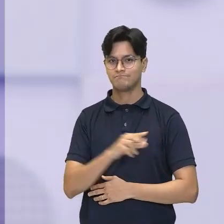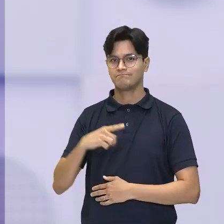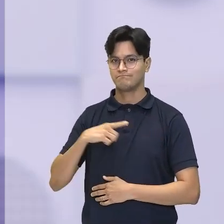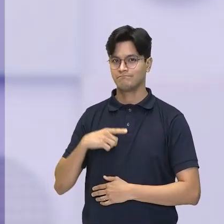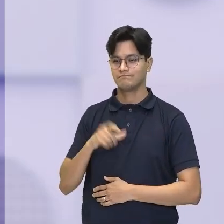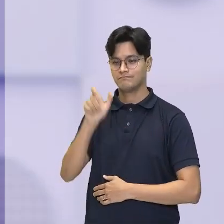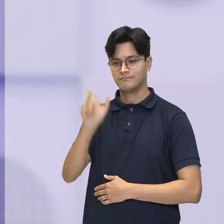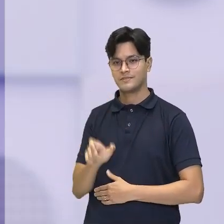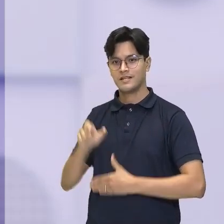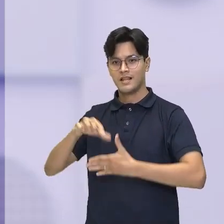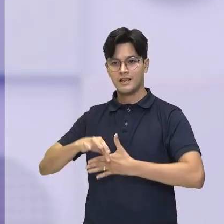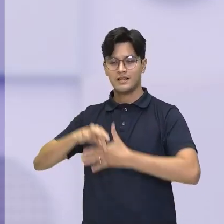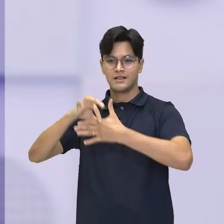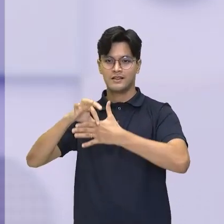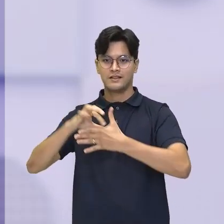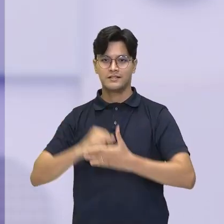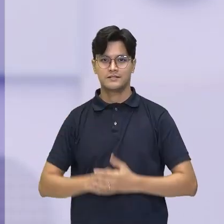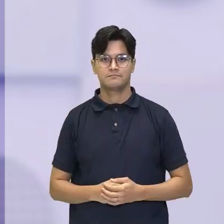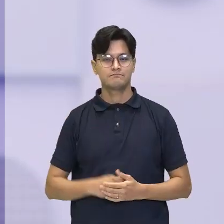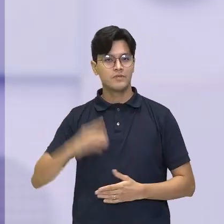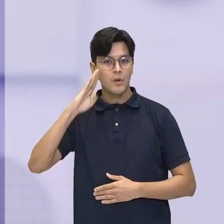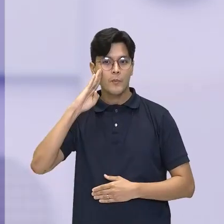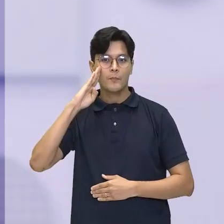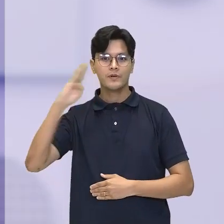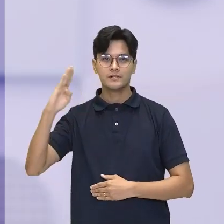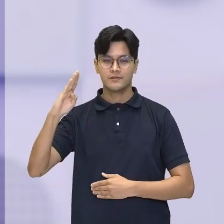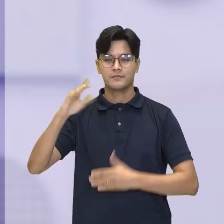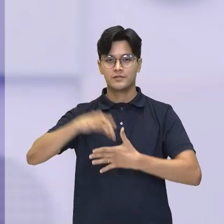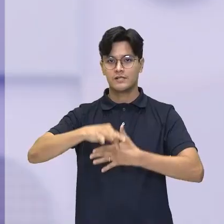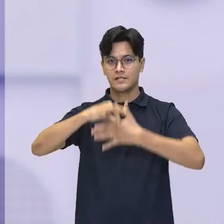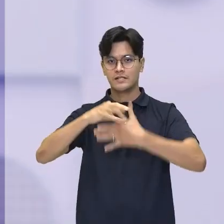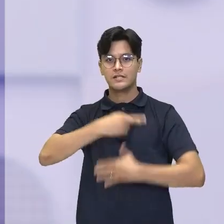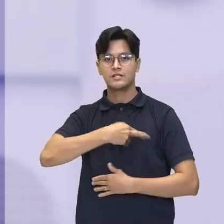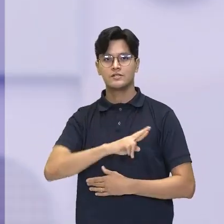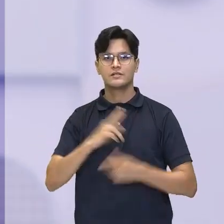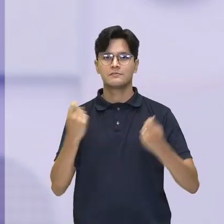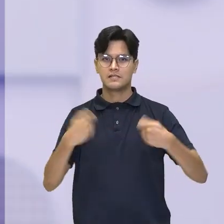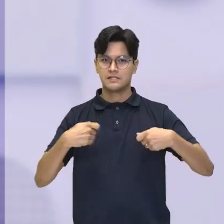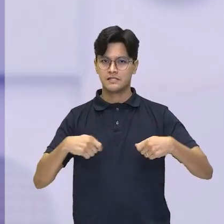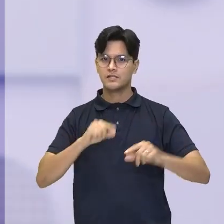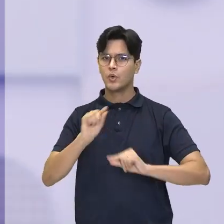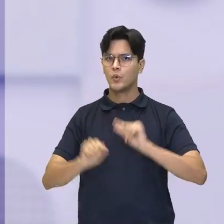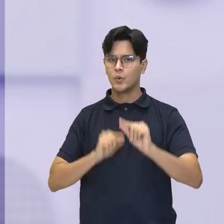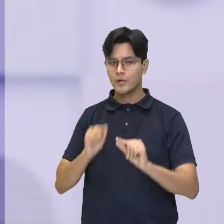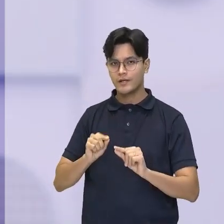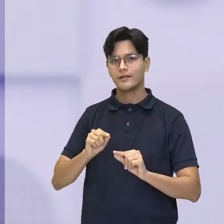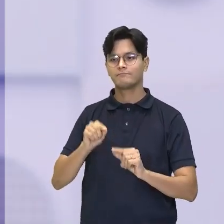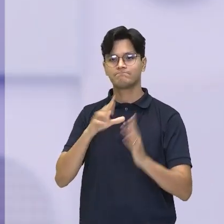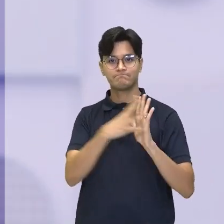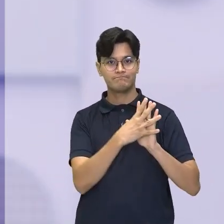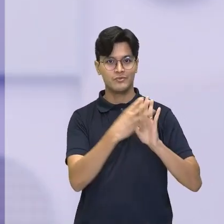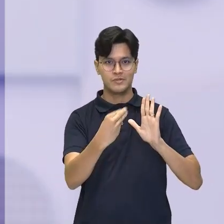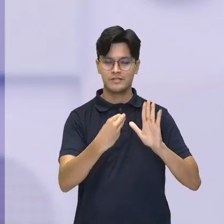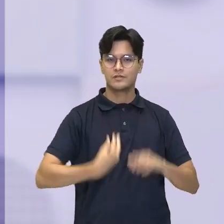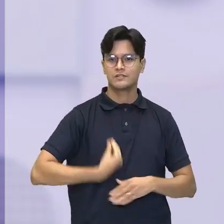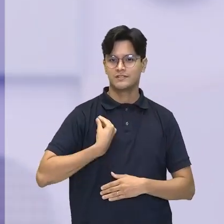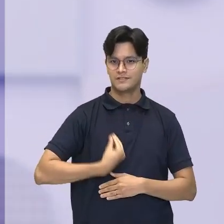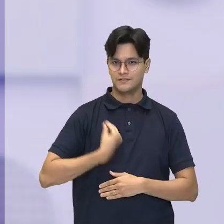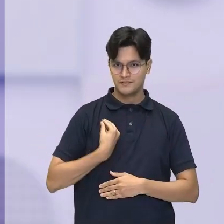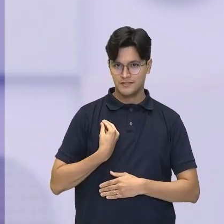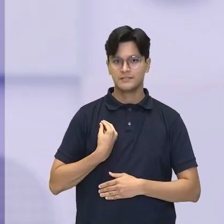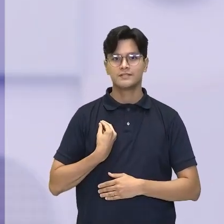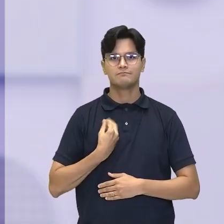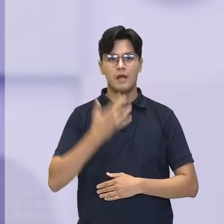responsável. Sobretudo, um líder religioso ele precisa ser exemplo, ele precisa ser um modelo, ele precisa ser